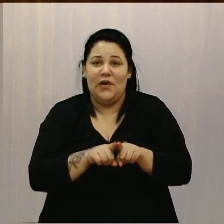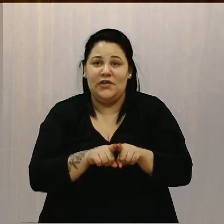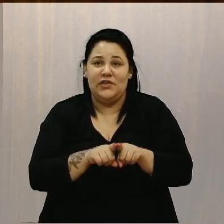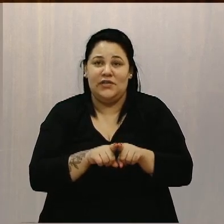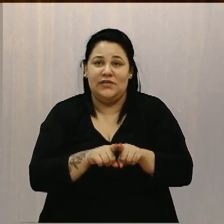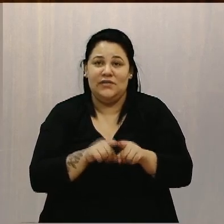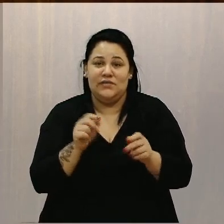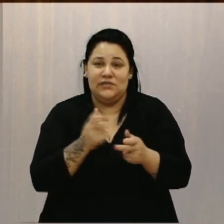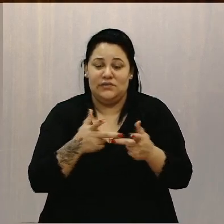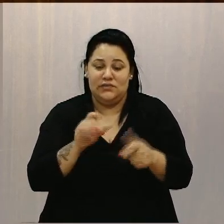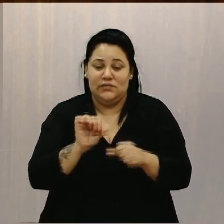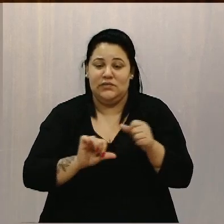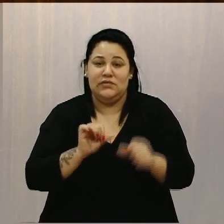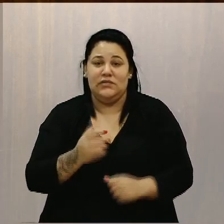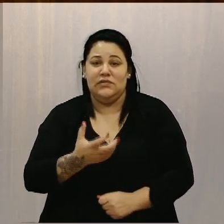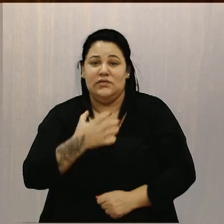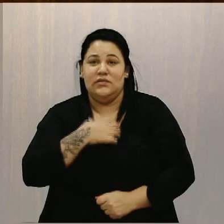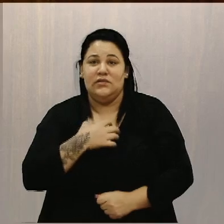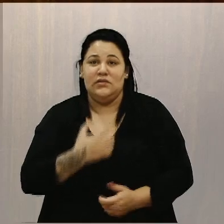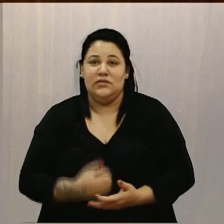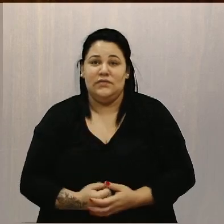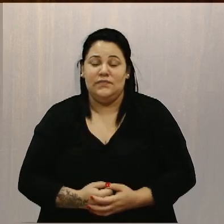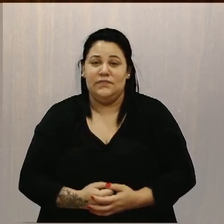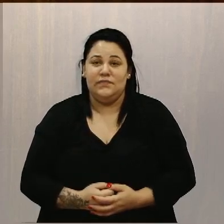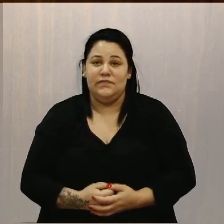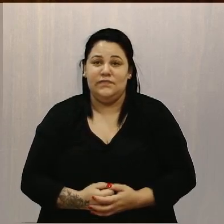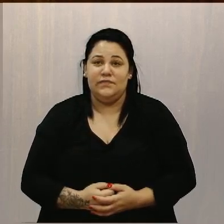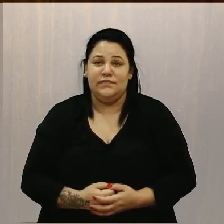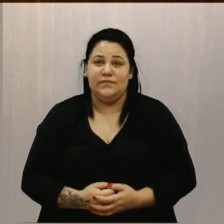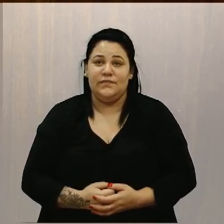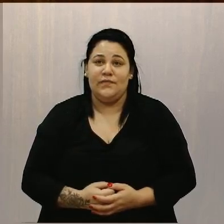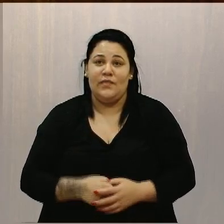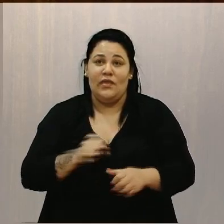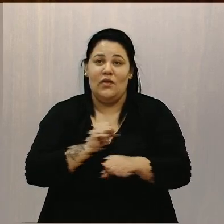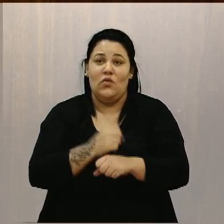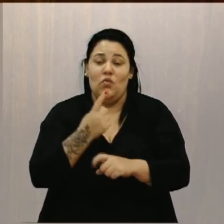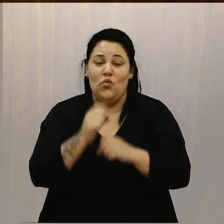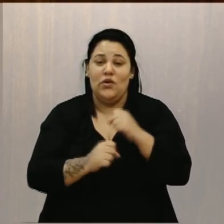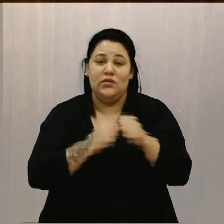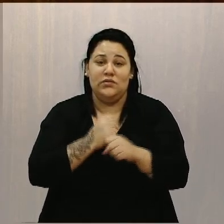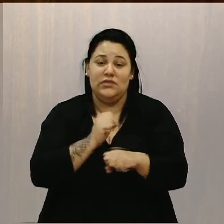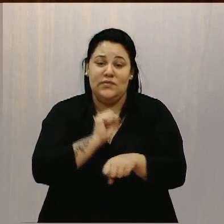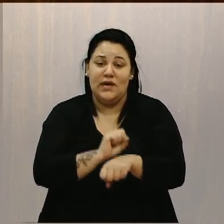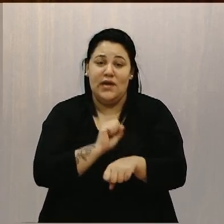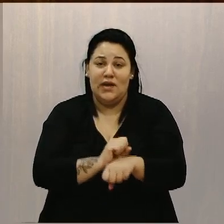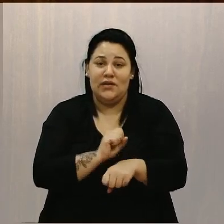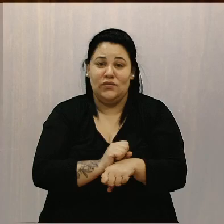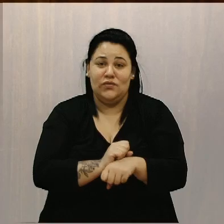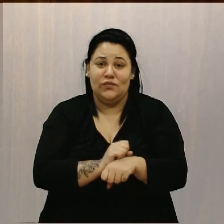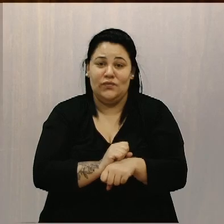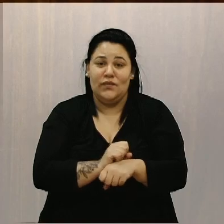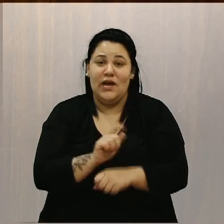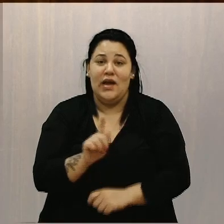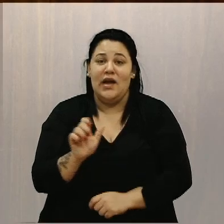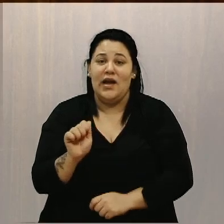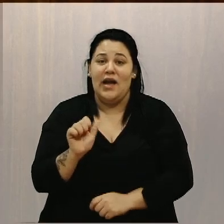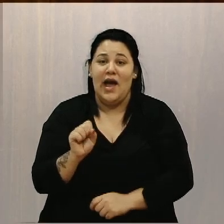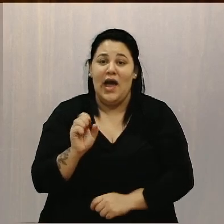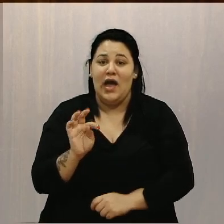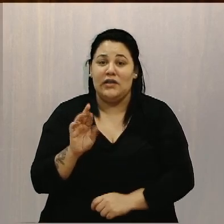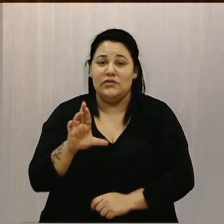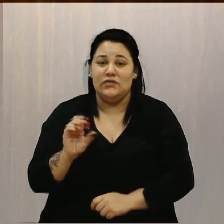estou há mais de 1 ano esperando gastro. E cada vez que eu vou lá no Clínico Geral